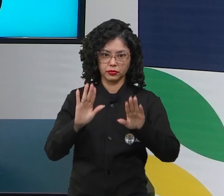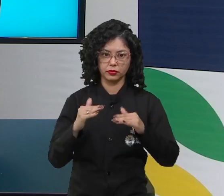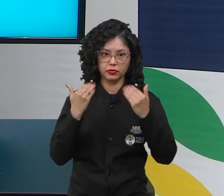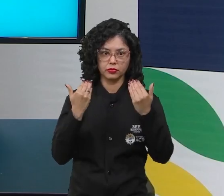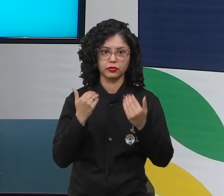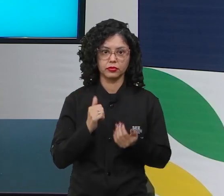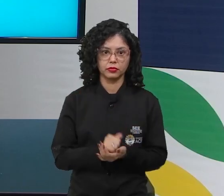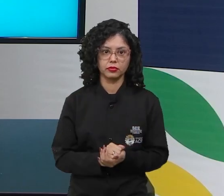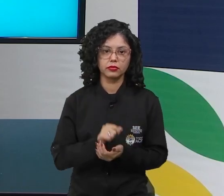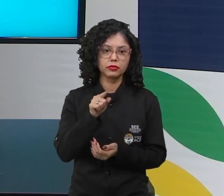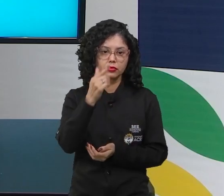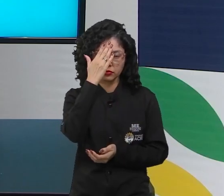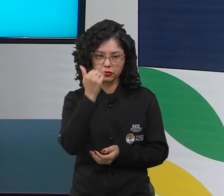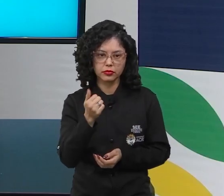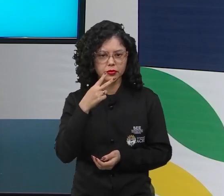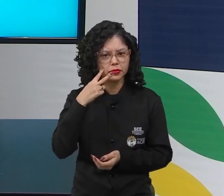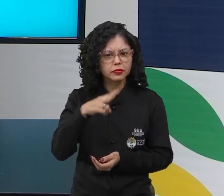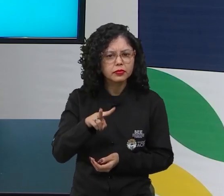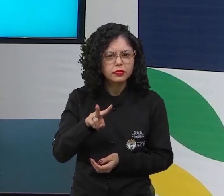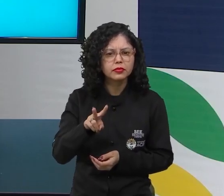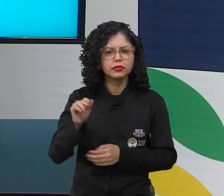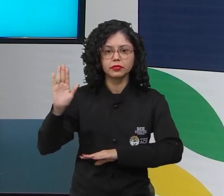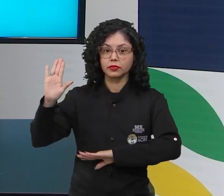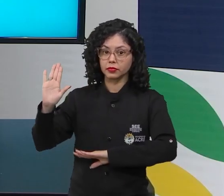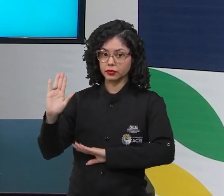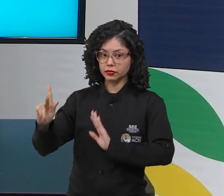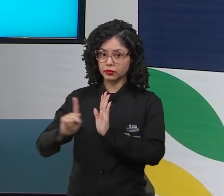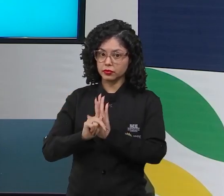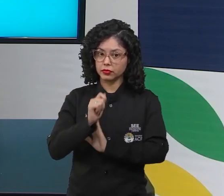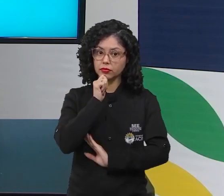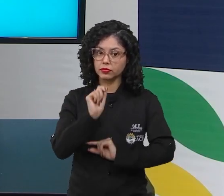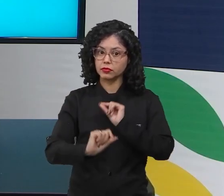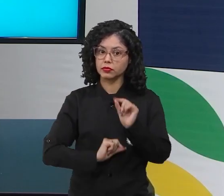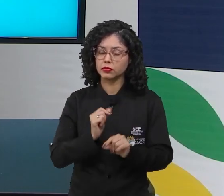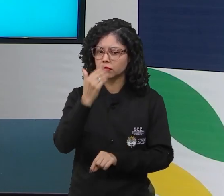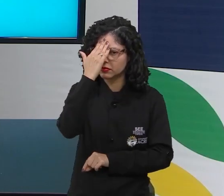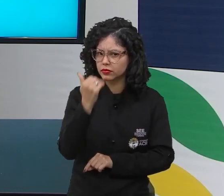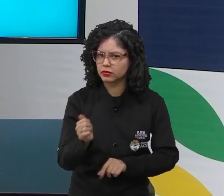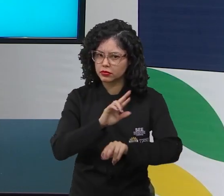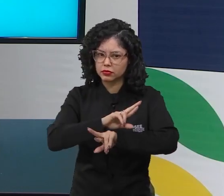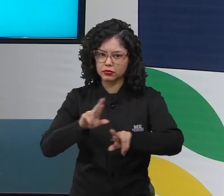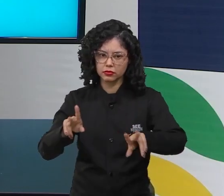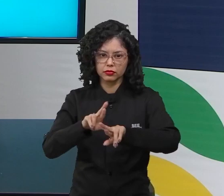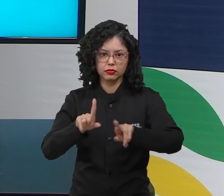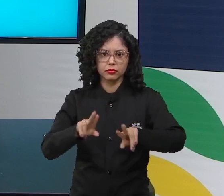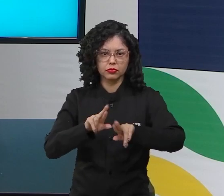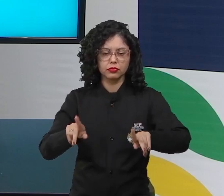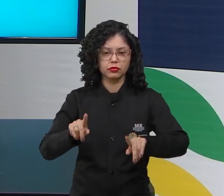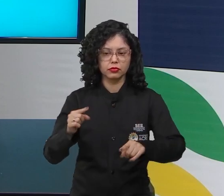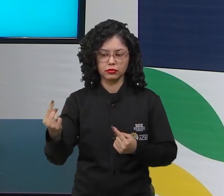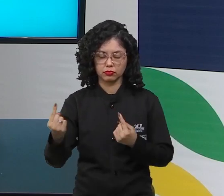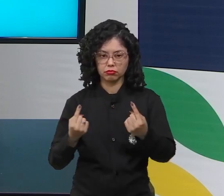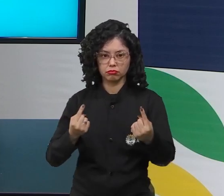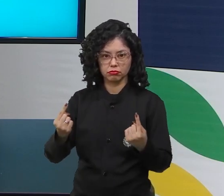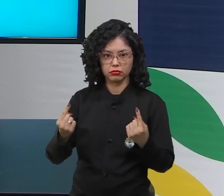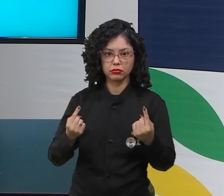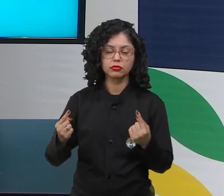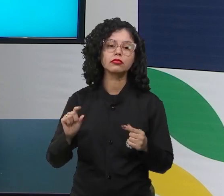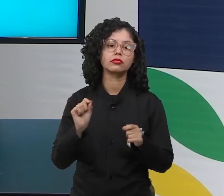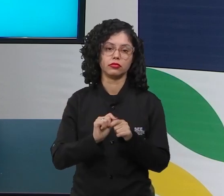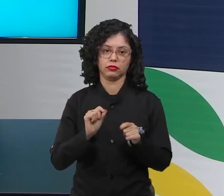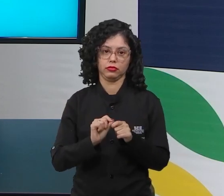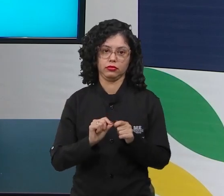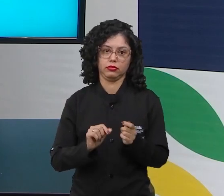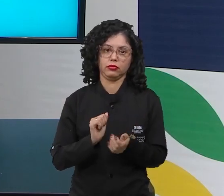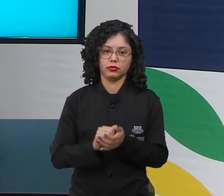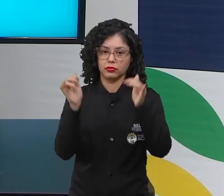professora, você já se deparou com alguma campanha publicitária? Você sabe diferenciar uma campanha publicitária de